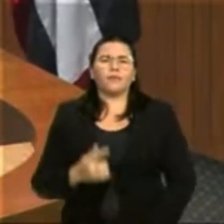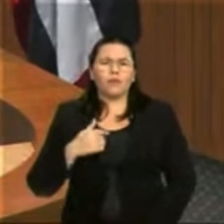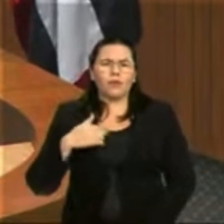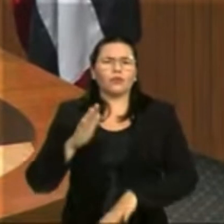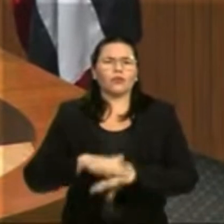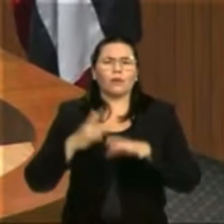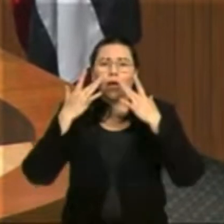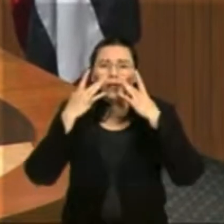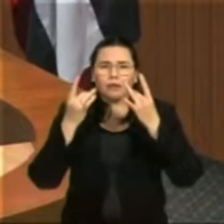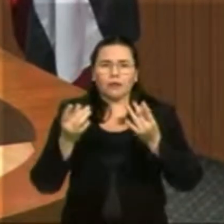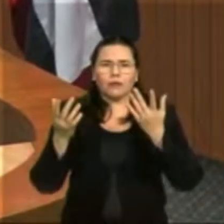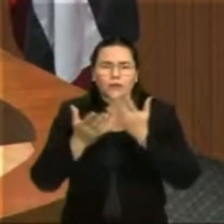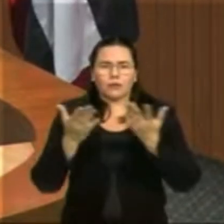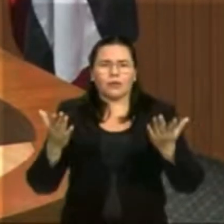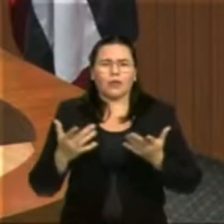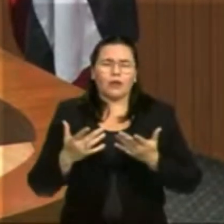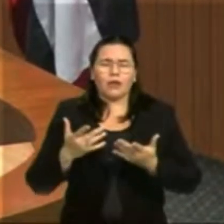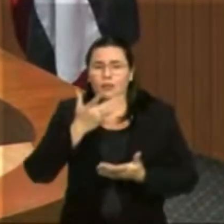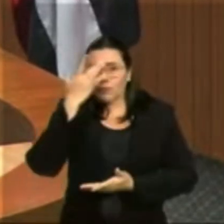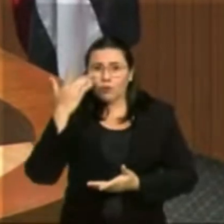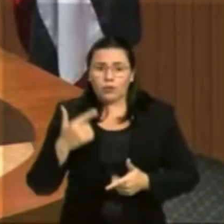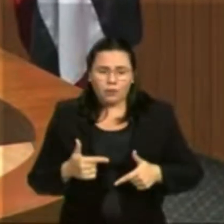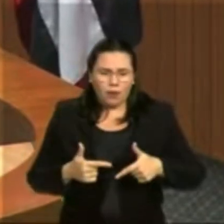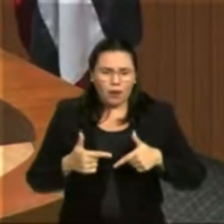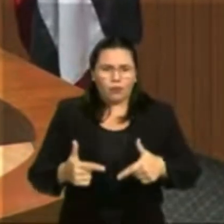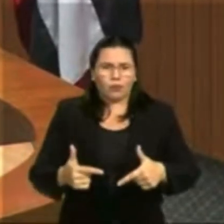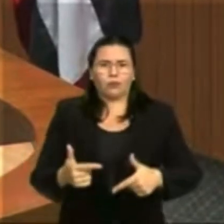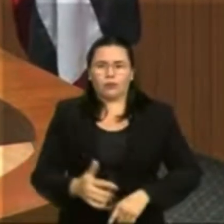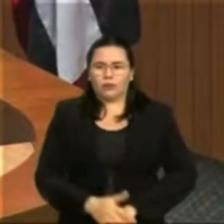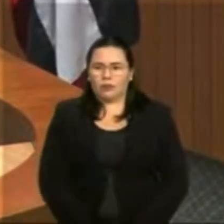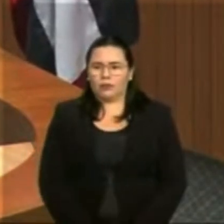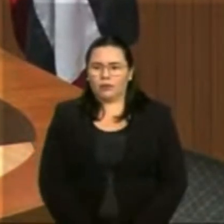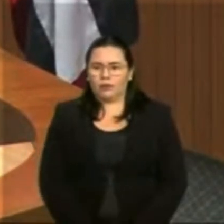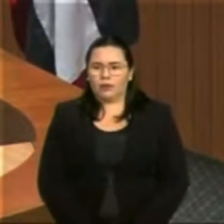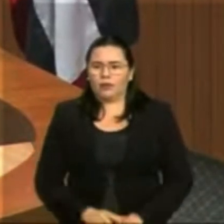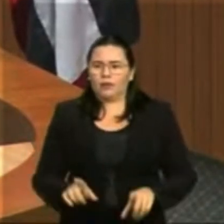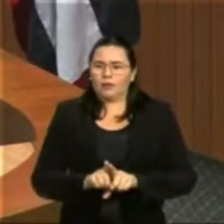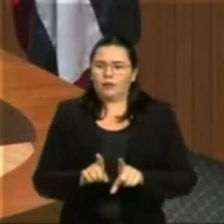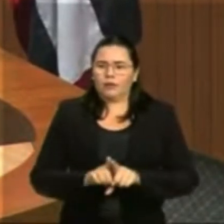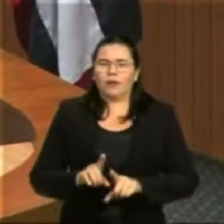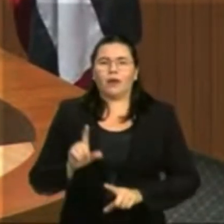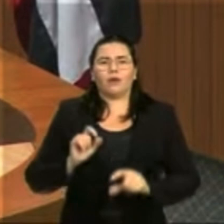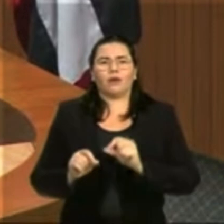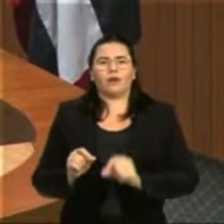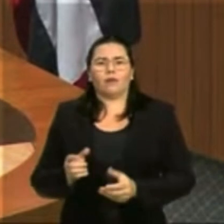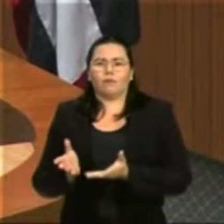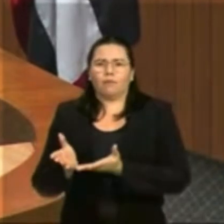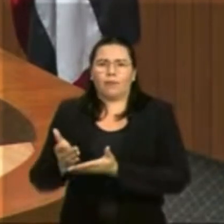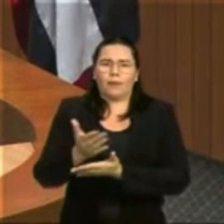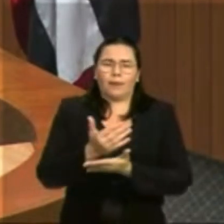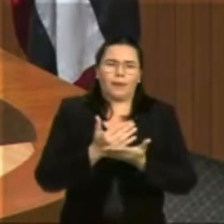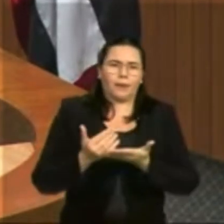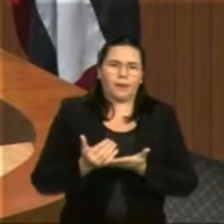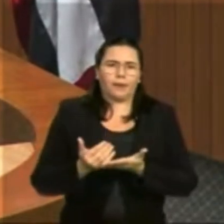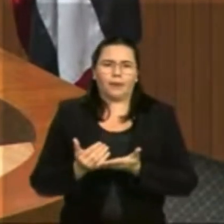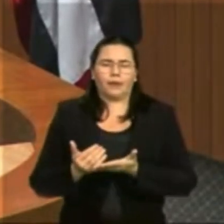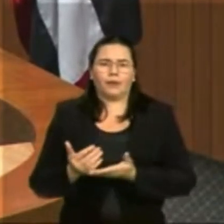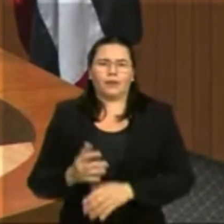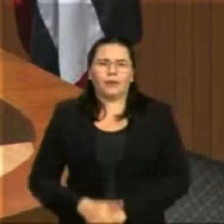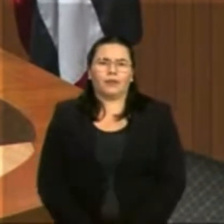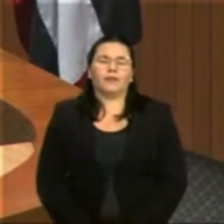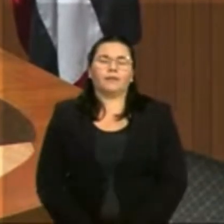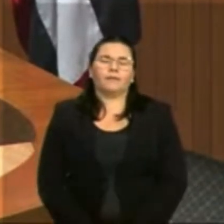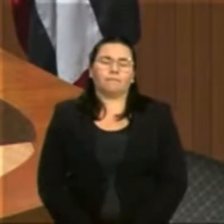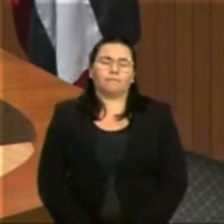das pessoas para a luta, movimentou receitas, deu entretenimento à cidade de São Luís, tão carente